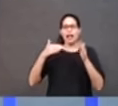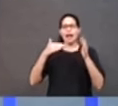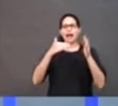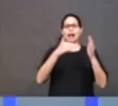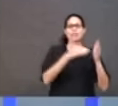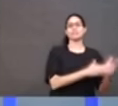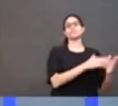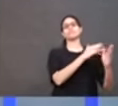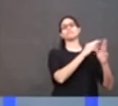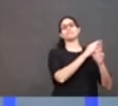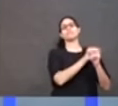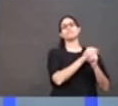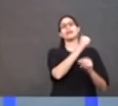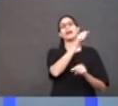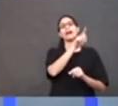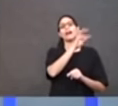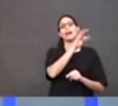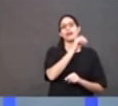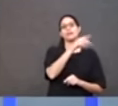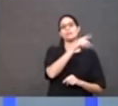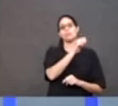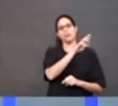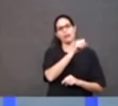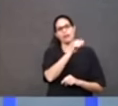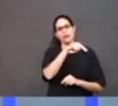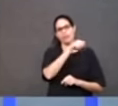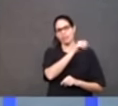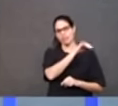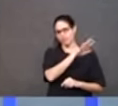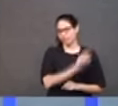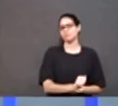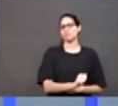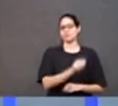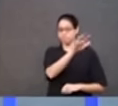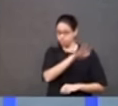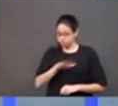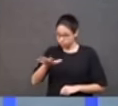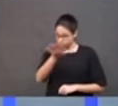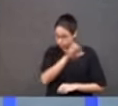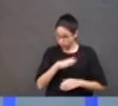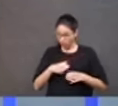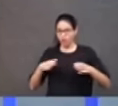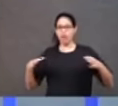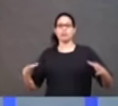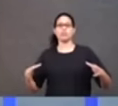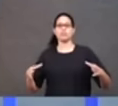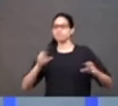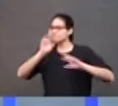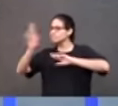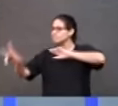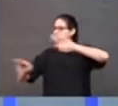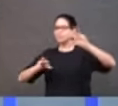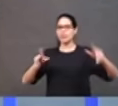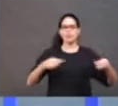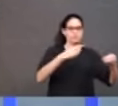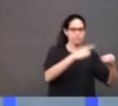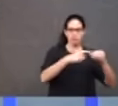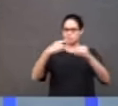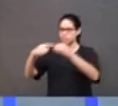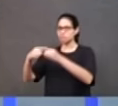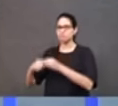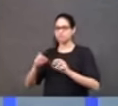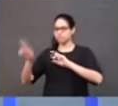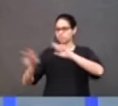uma vasta região, uma região que tem condições diferentes, muitas vezes, de cidade para cidade. E essas cidades precisam